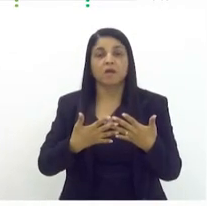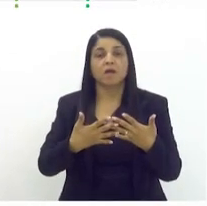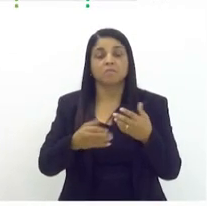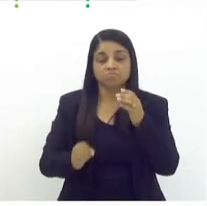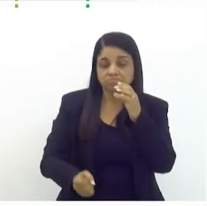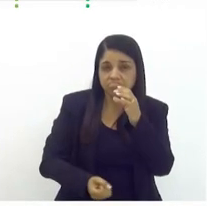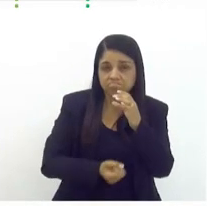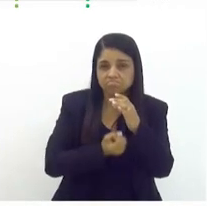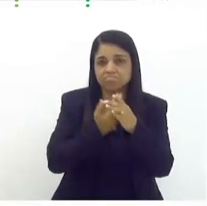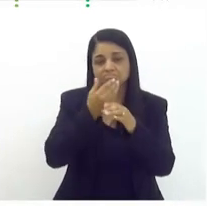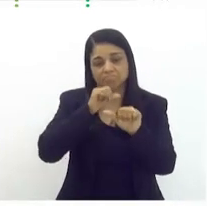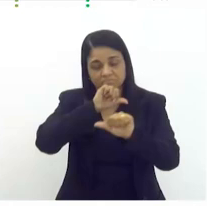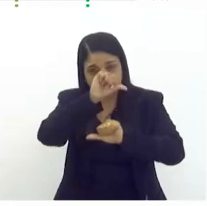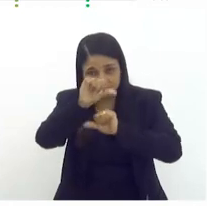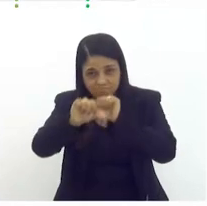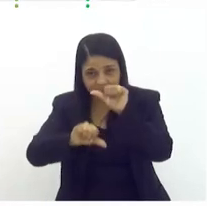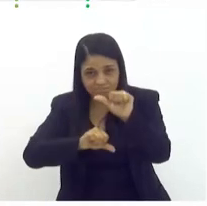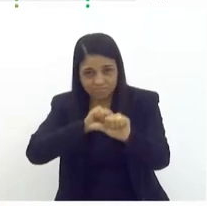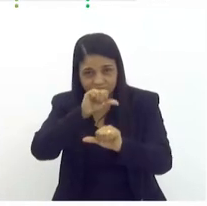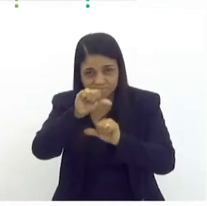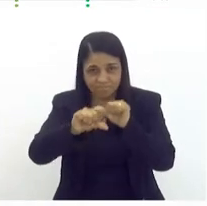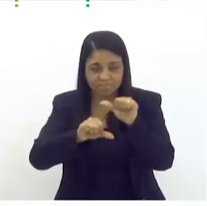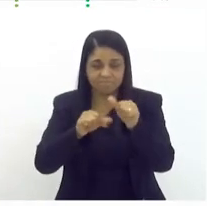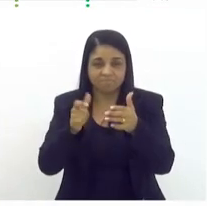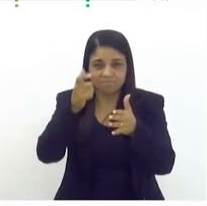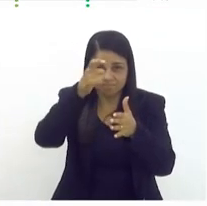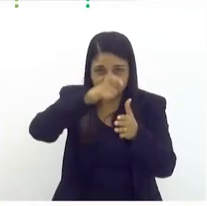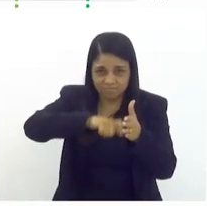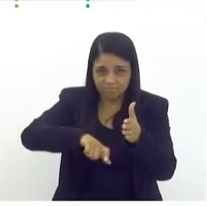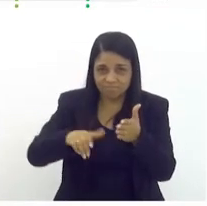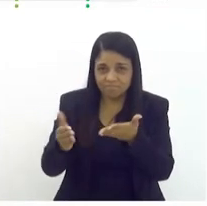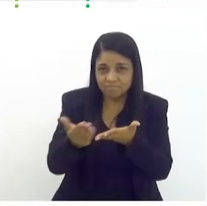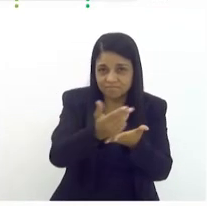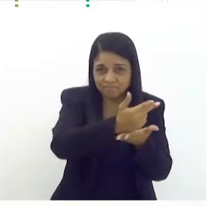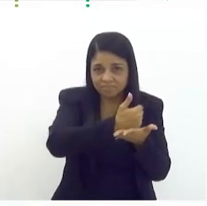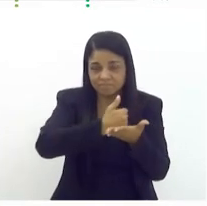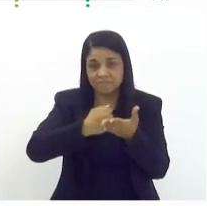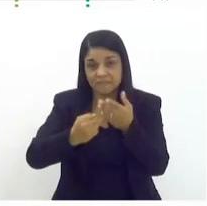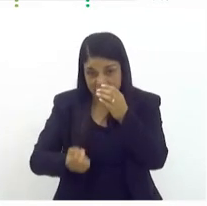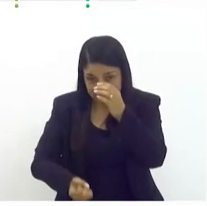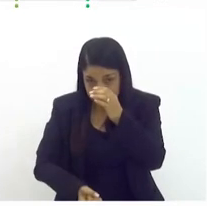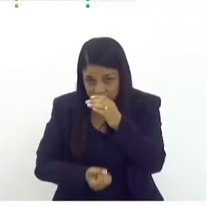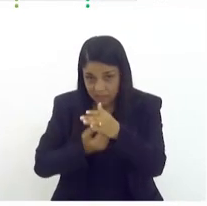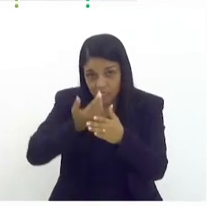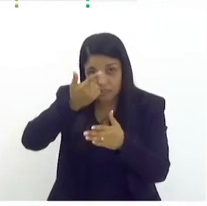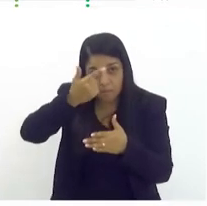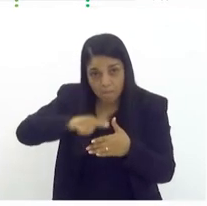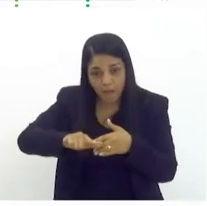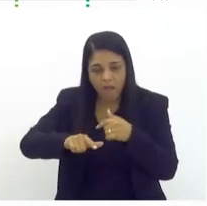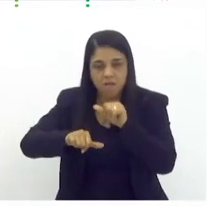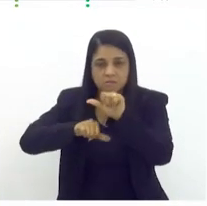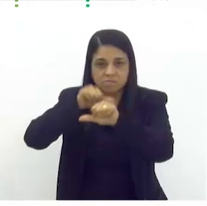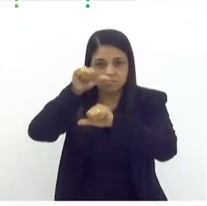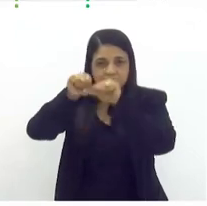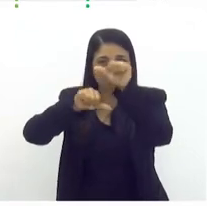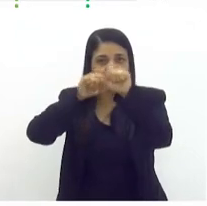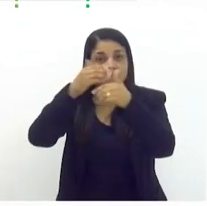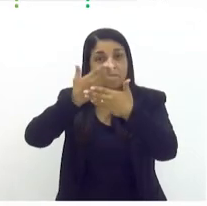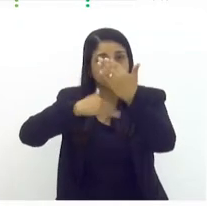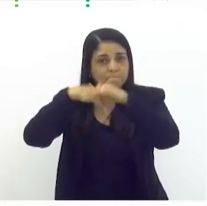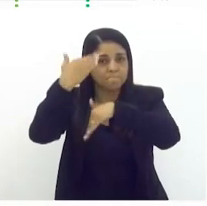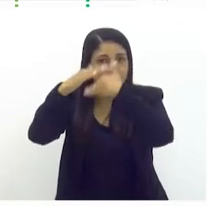implantação da reforma seriam criadas condições de crescimento econômico